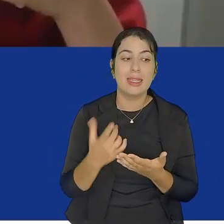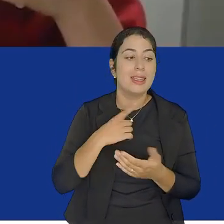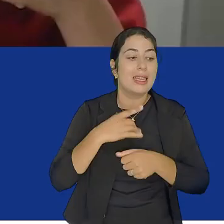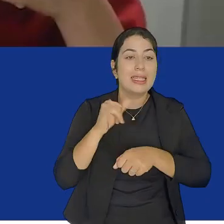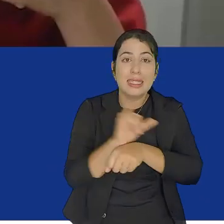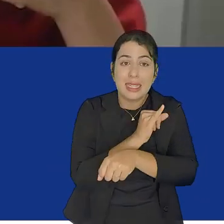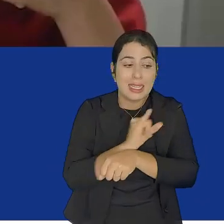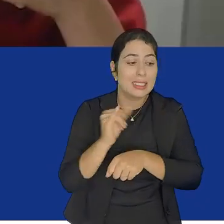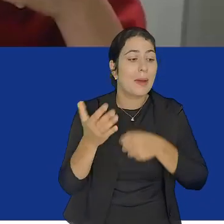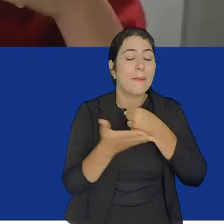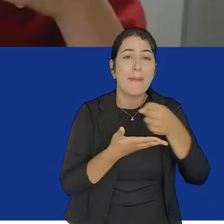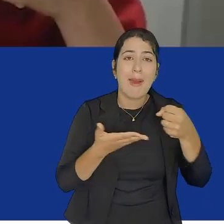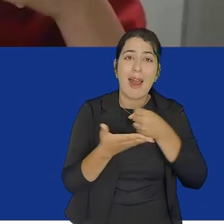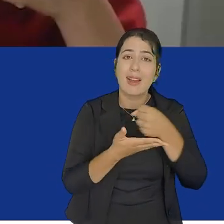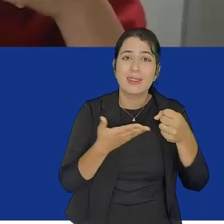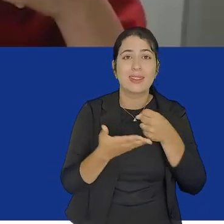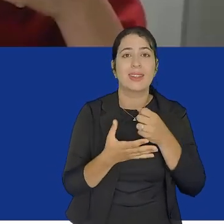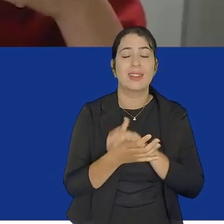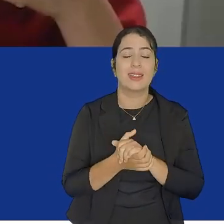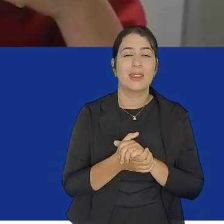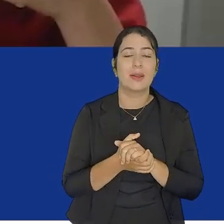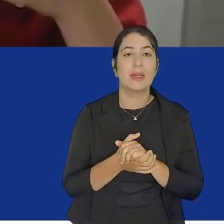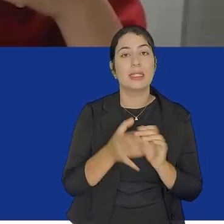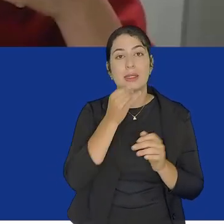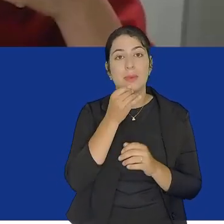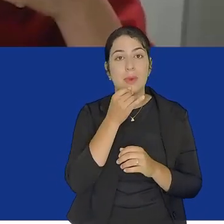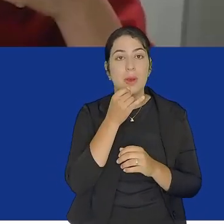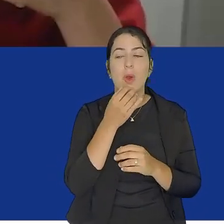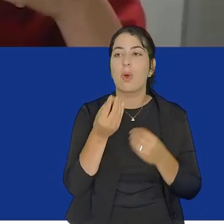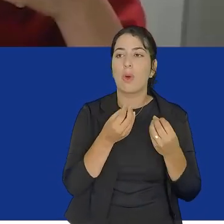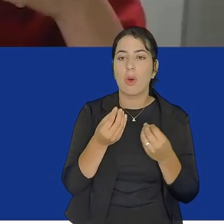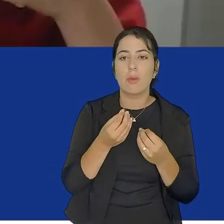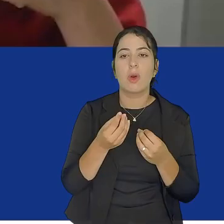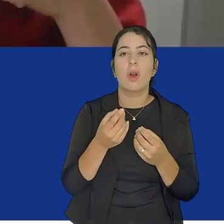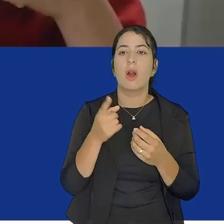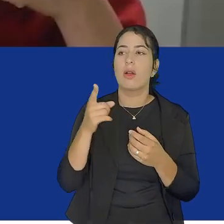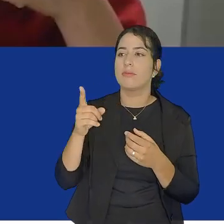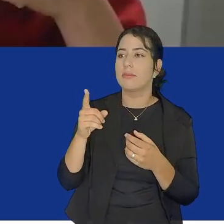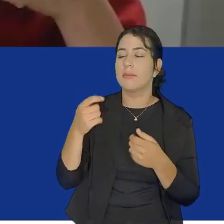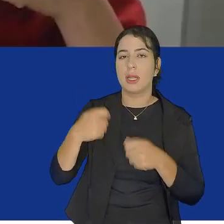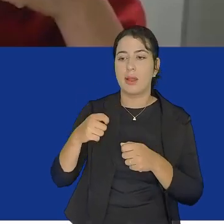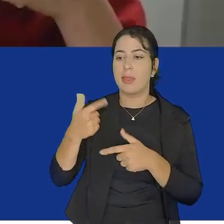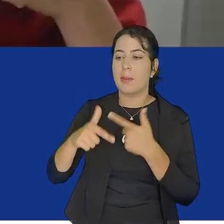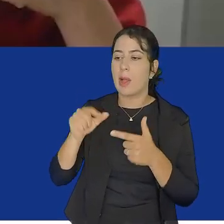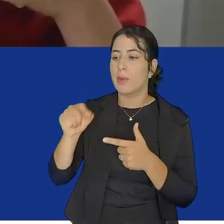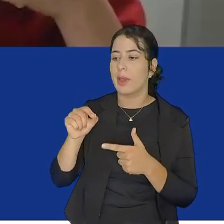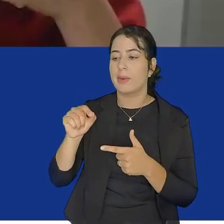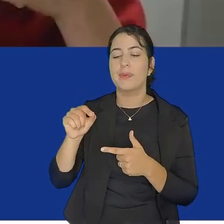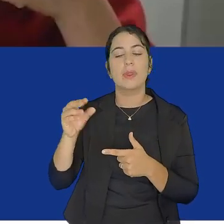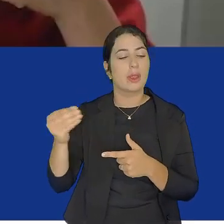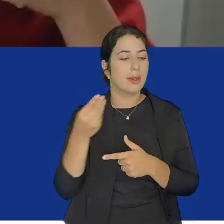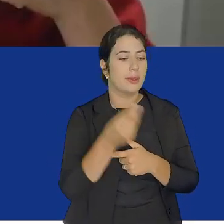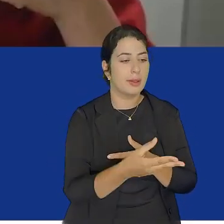básicas de gestão, de entender a tarefa, de distribuir a tarefa, de feedback, de como é que eu converso quando a pessoa não